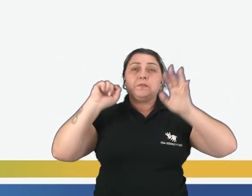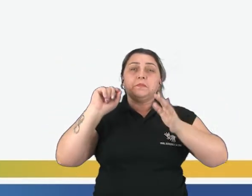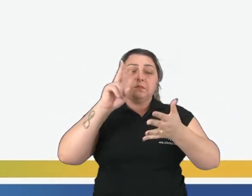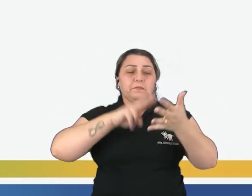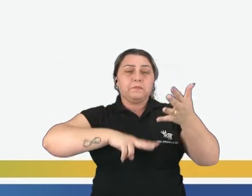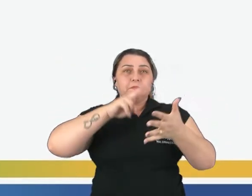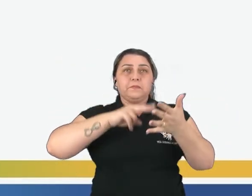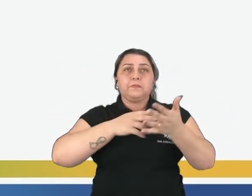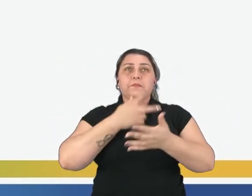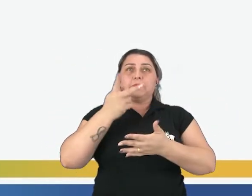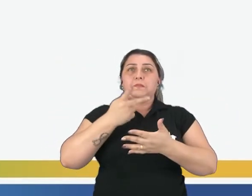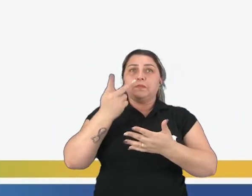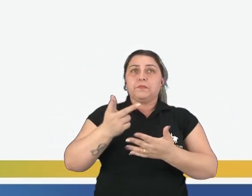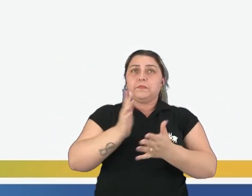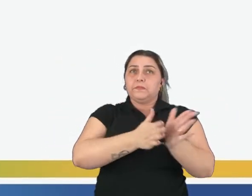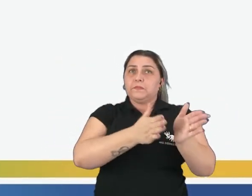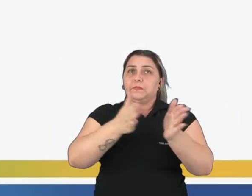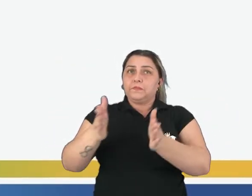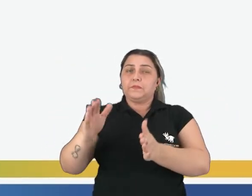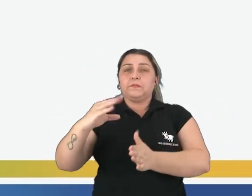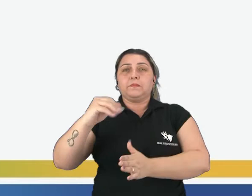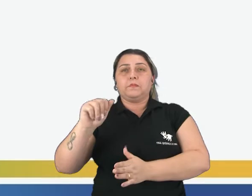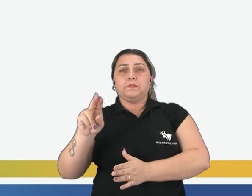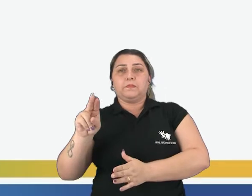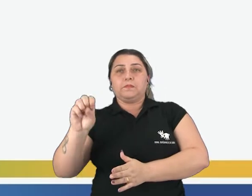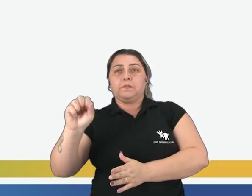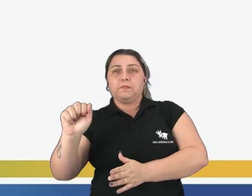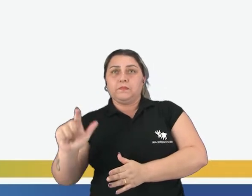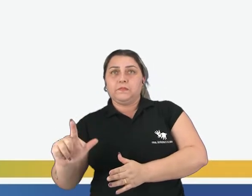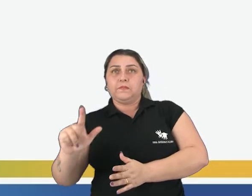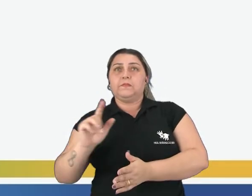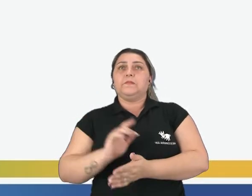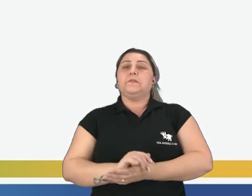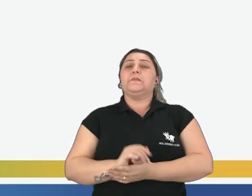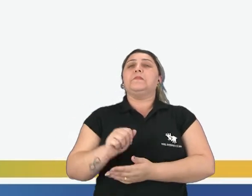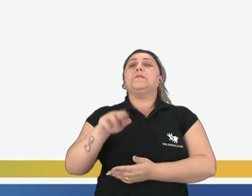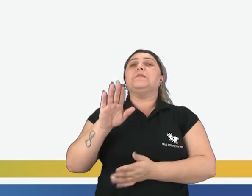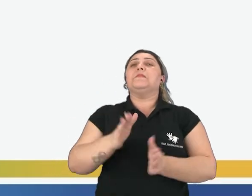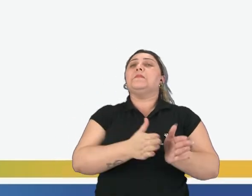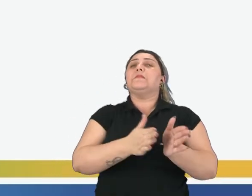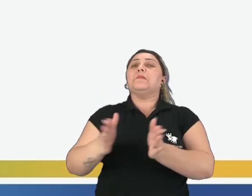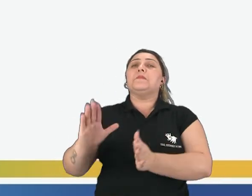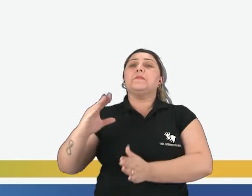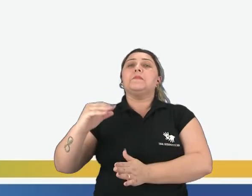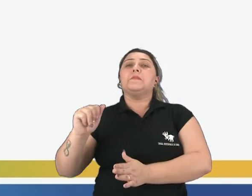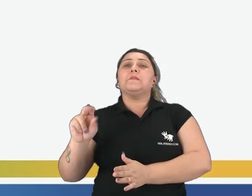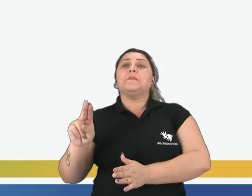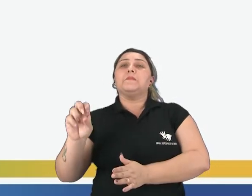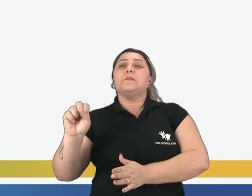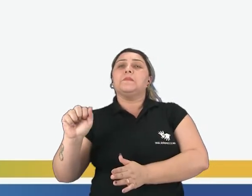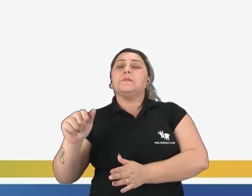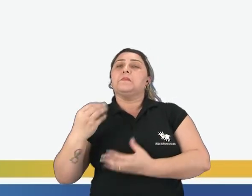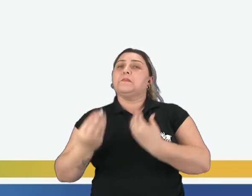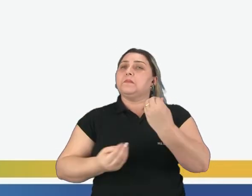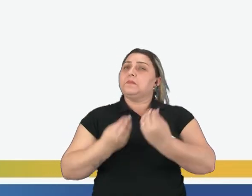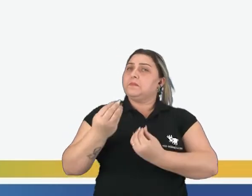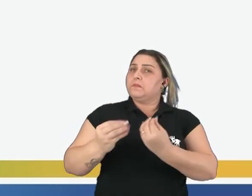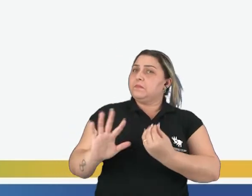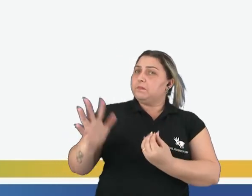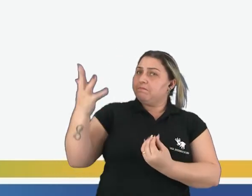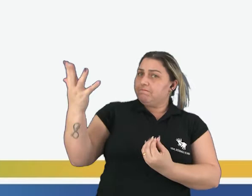vamos começar falando da sequência causal. O que é a sequência causal, professora? Como